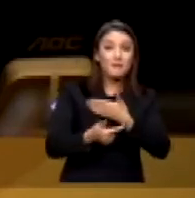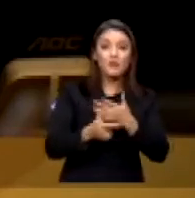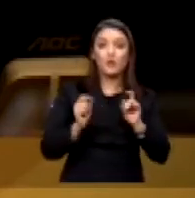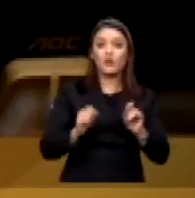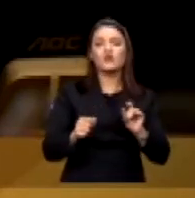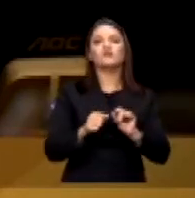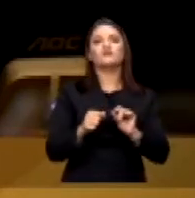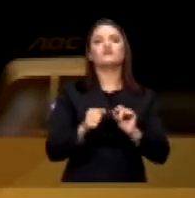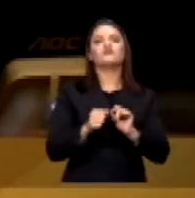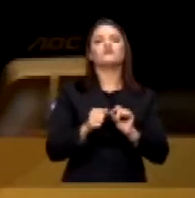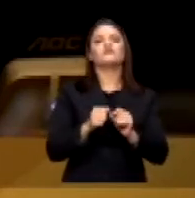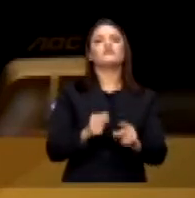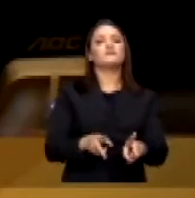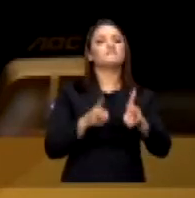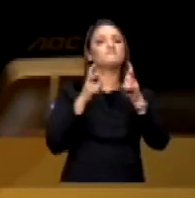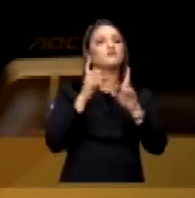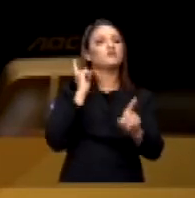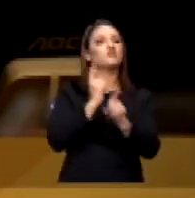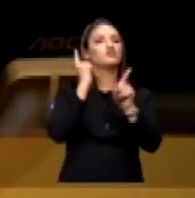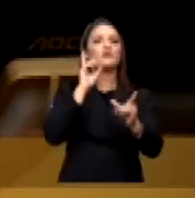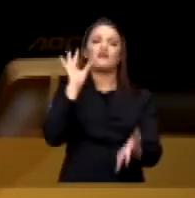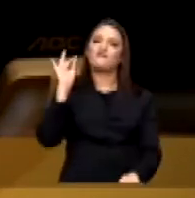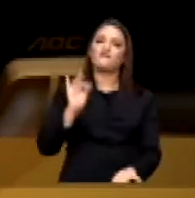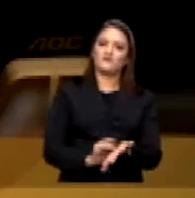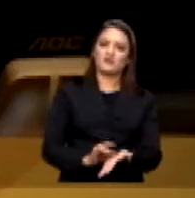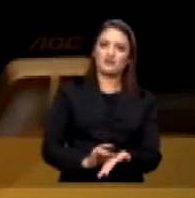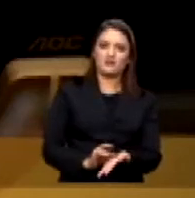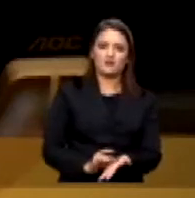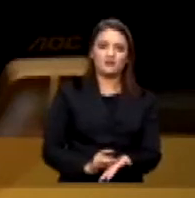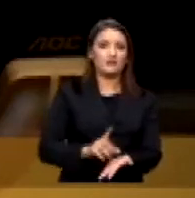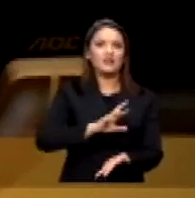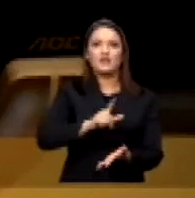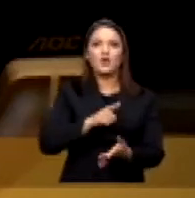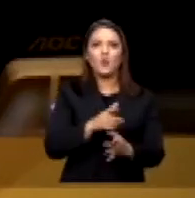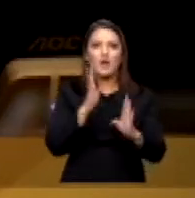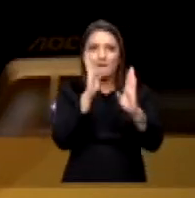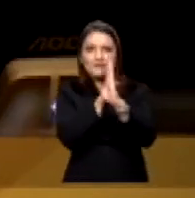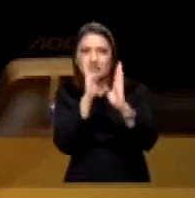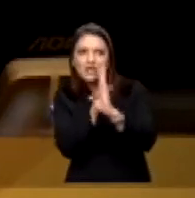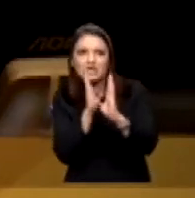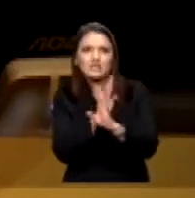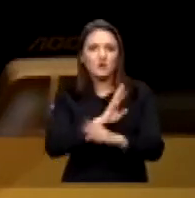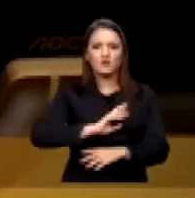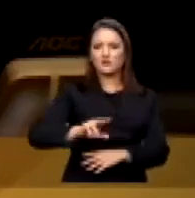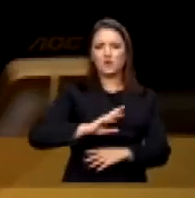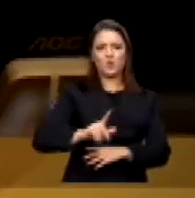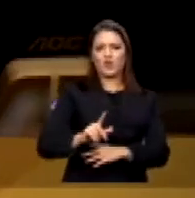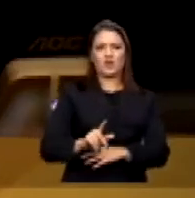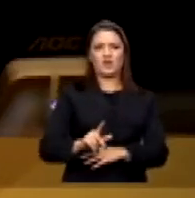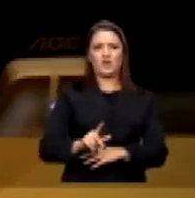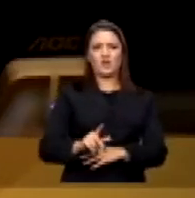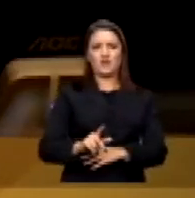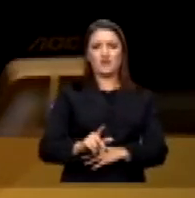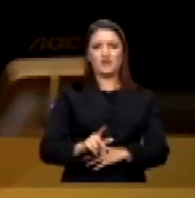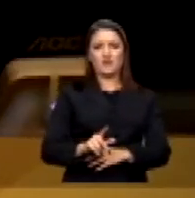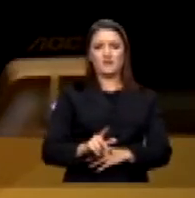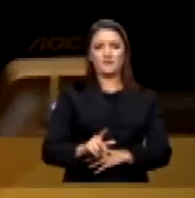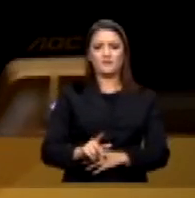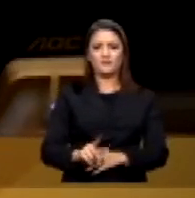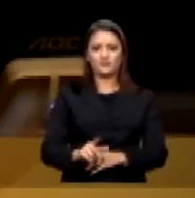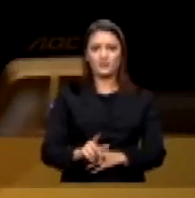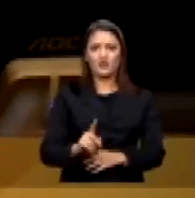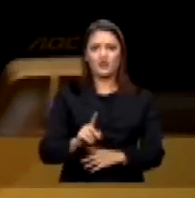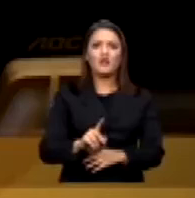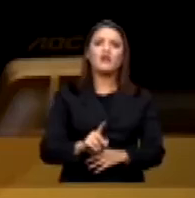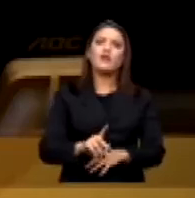de produzir verdade, não com a tarefa de produzir perseguição. Não estamos no estado de George Orwell. Não estamos no